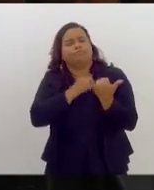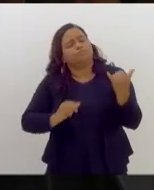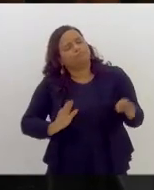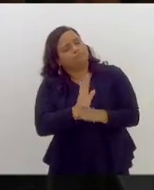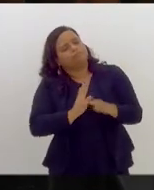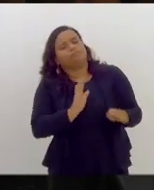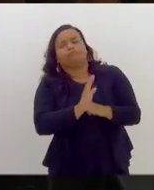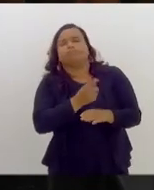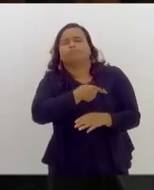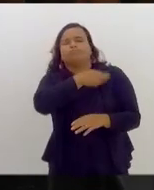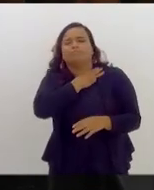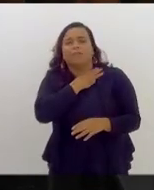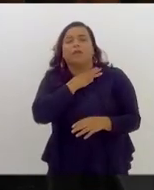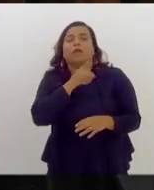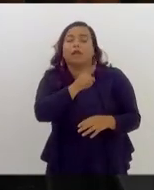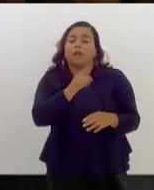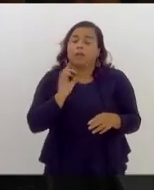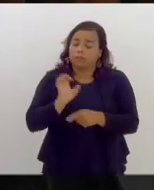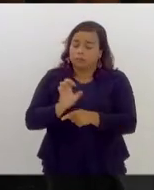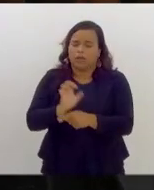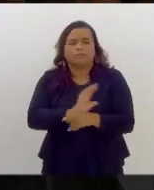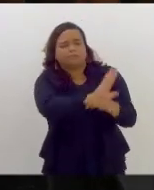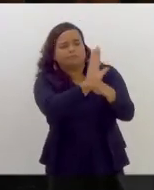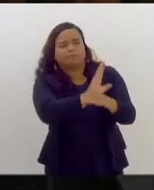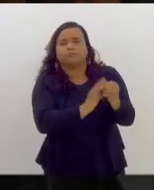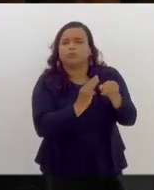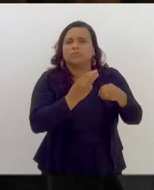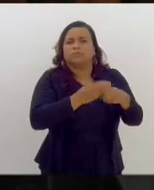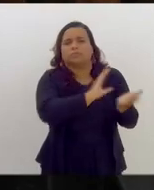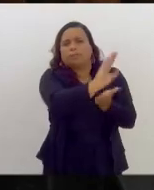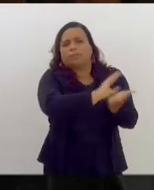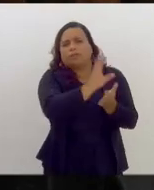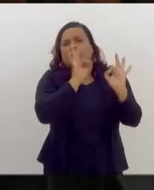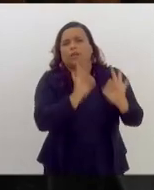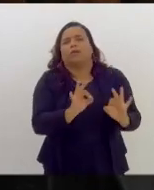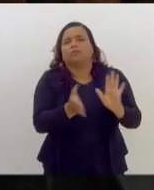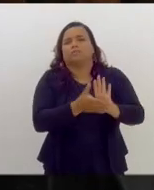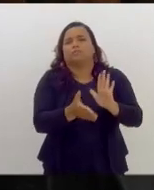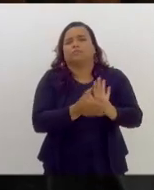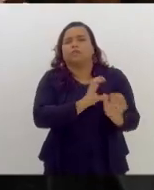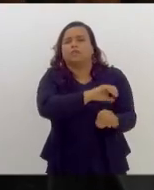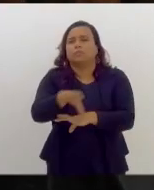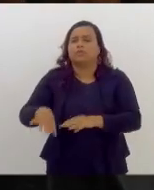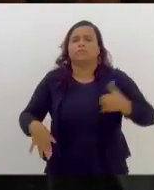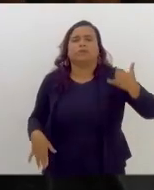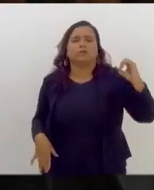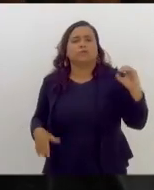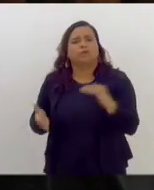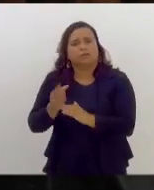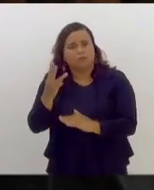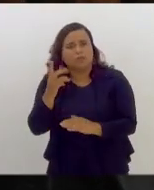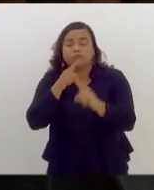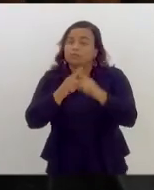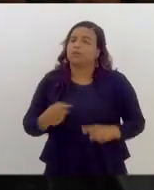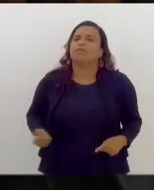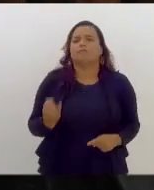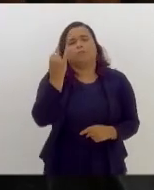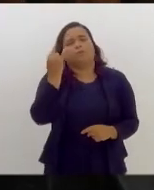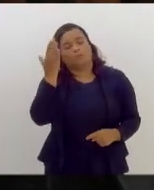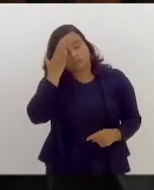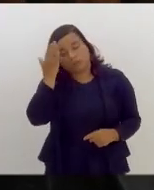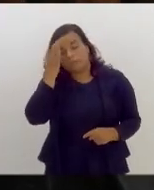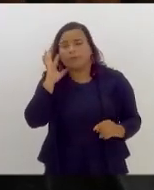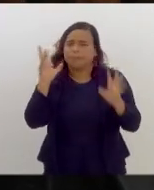ajudam os seus municípios em maior dificuldade a garantir a oferta de educação infantil na faixa de 0 a 3 anos. Enfim, esse é um desafio importante para a gente